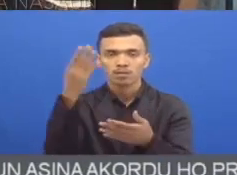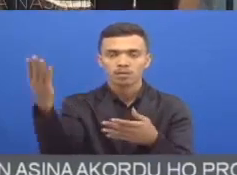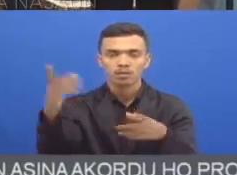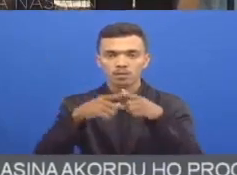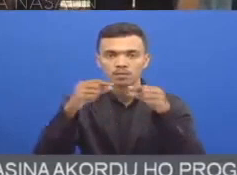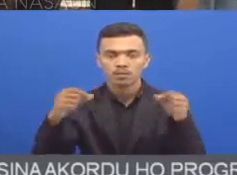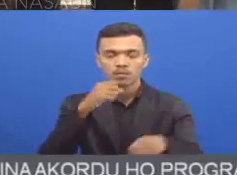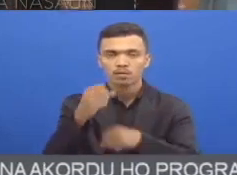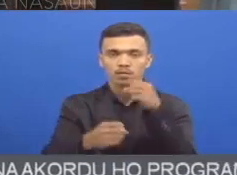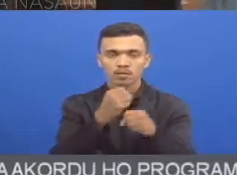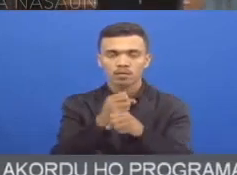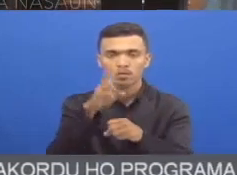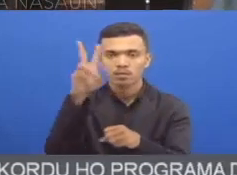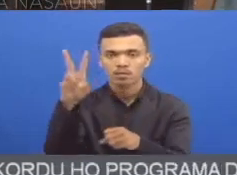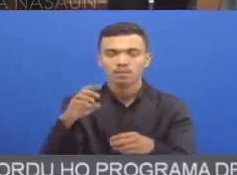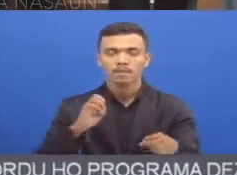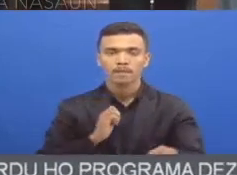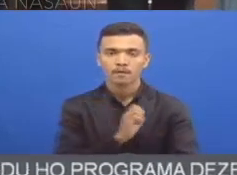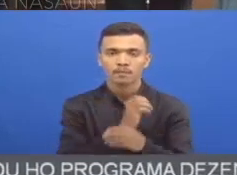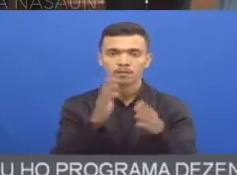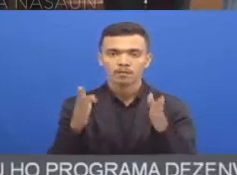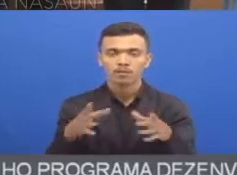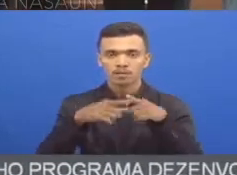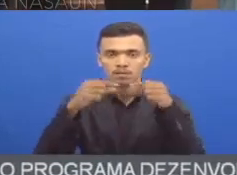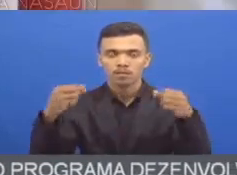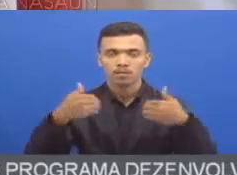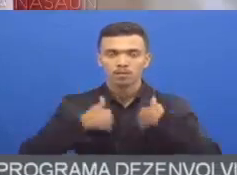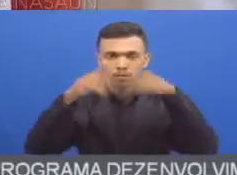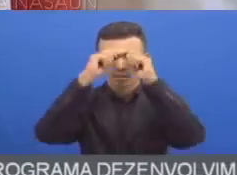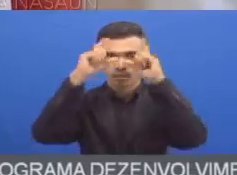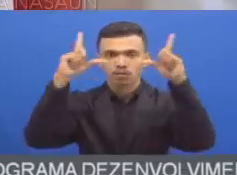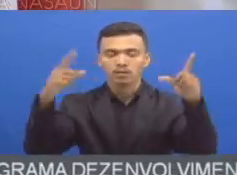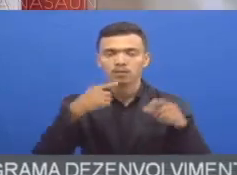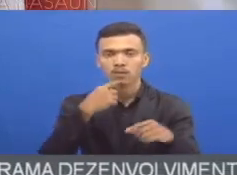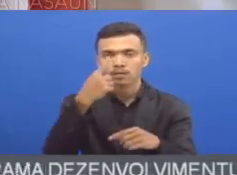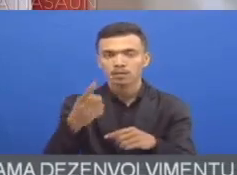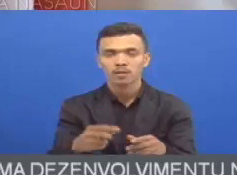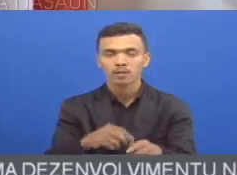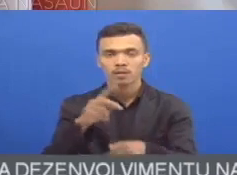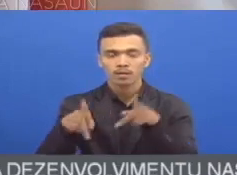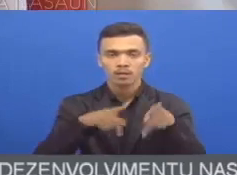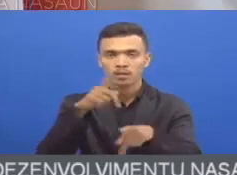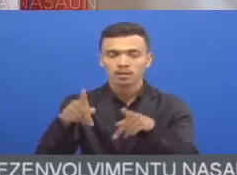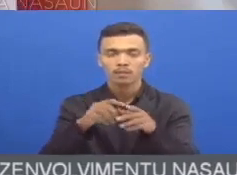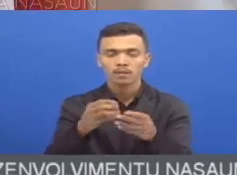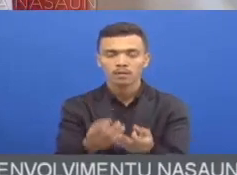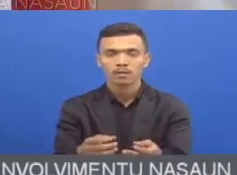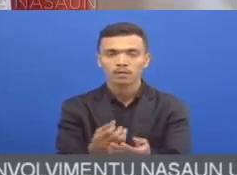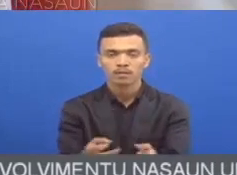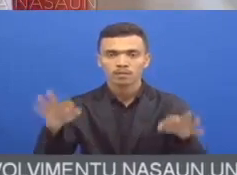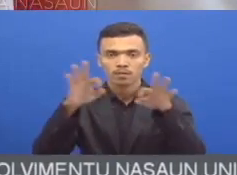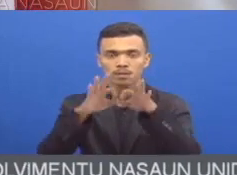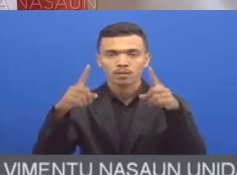durante Tinanrua. Embaixador Japão em Timor-Leste, Tetsuya Kimura, considera recursos humanos sai fator determinante